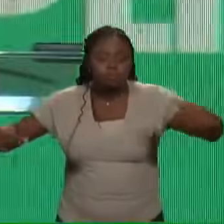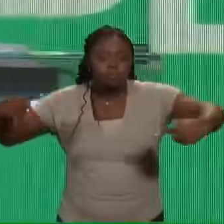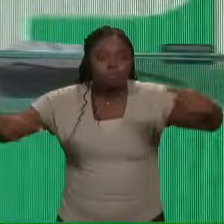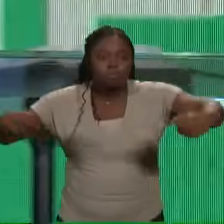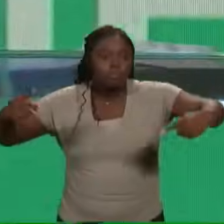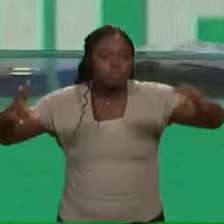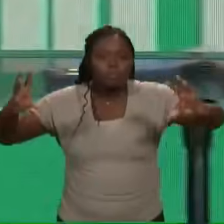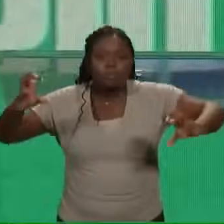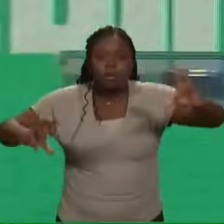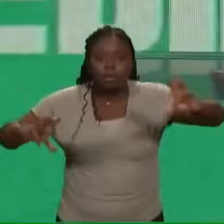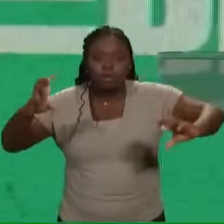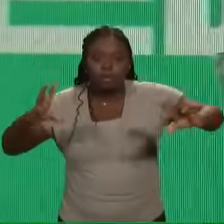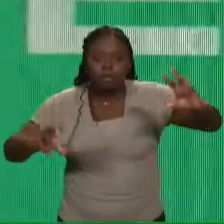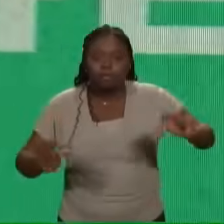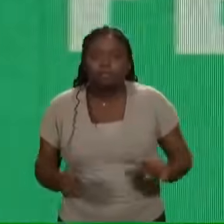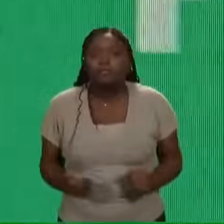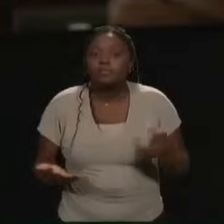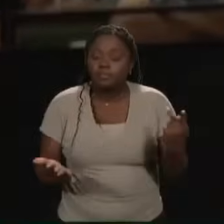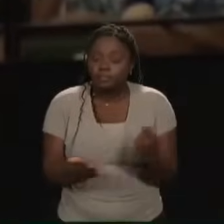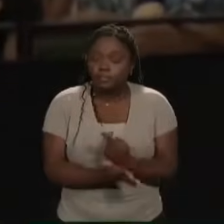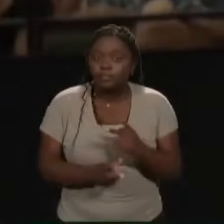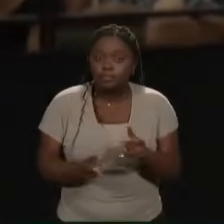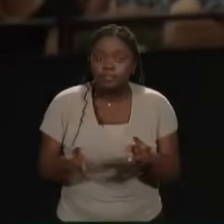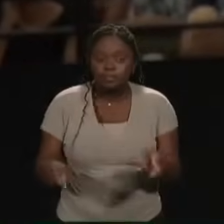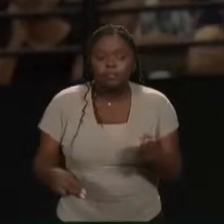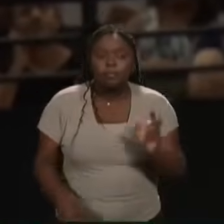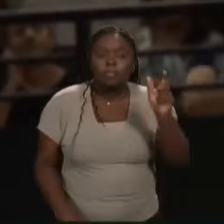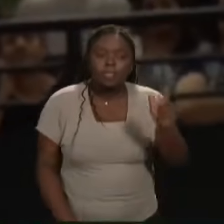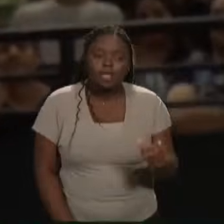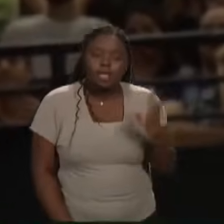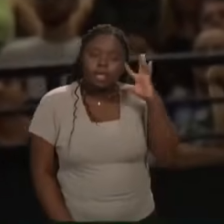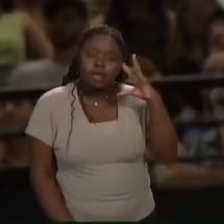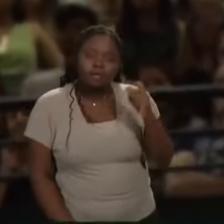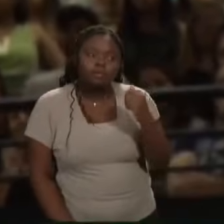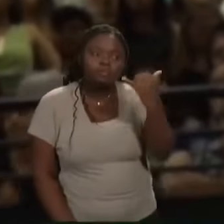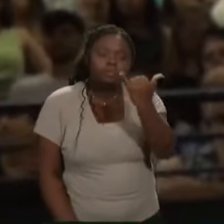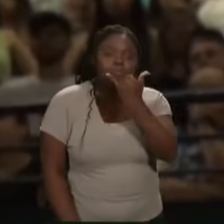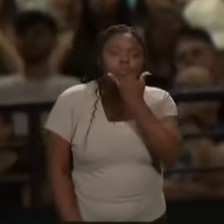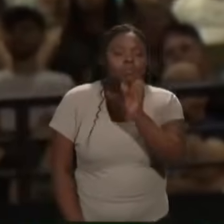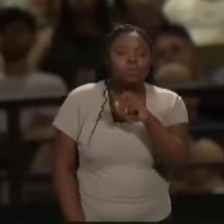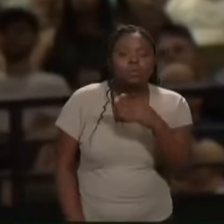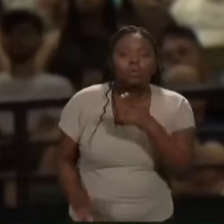acontecendo assim. As pessoas acham que perdoar ou pedir perdão